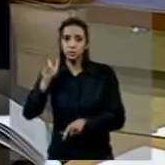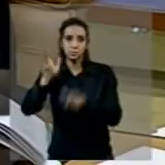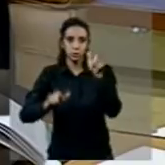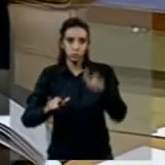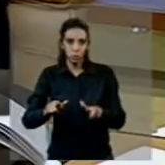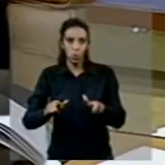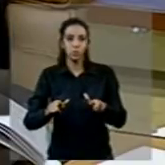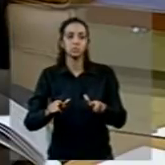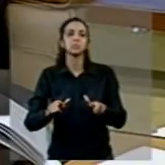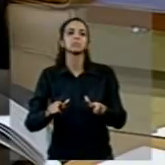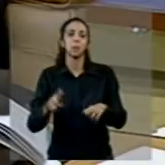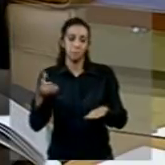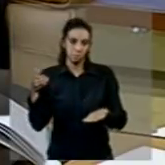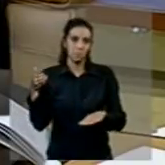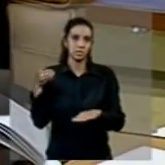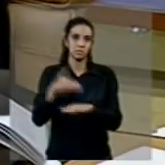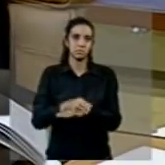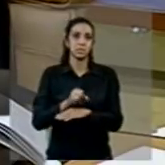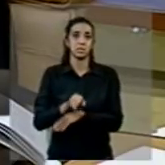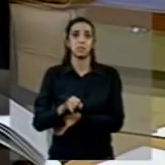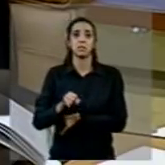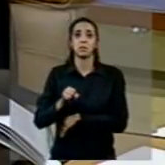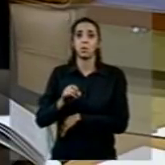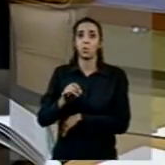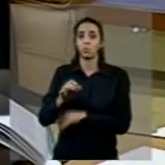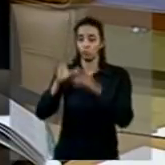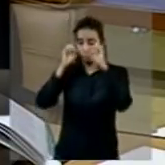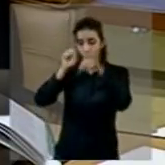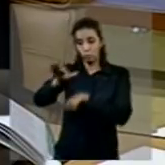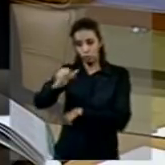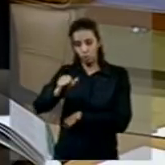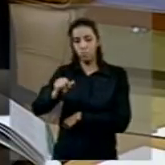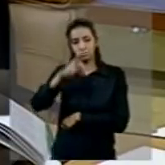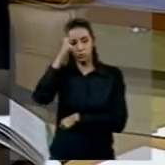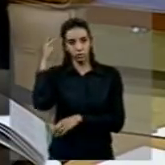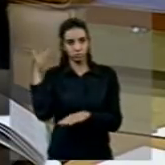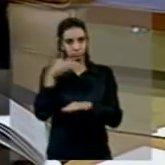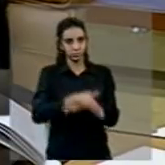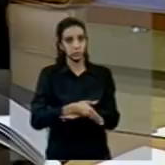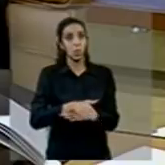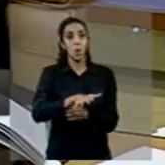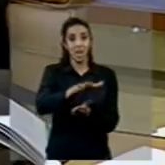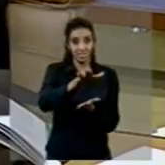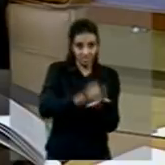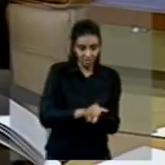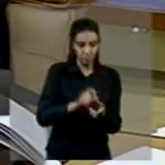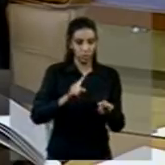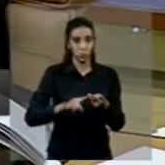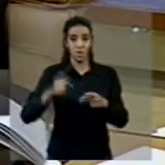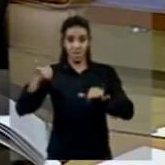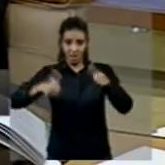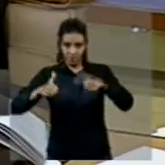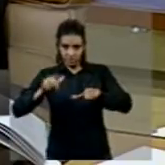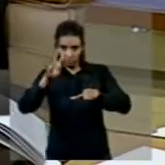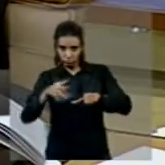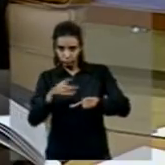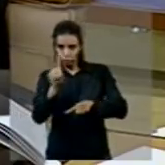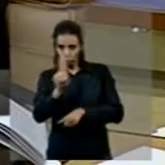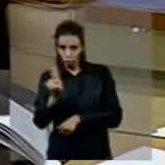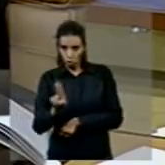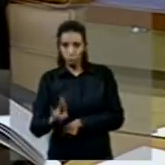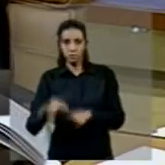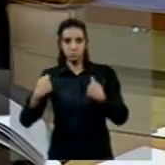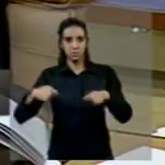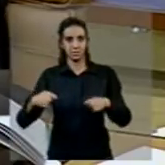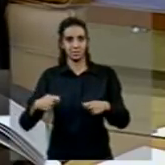vez ocorrido o chamamento e o recadastramento e a revisão eleitoral é necessária pelas modificações que se tem